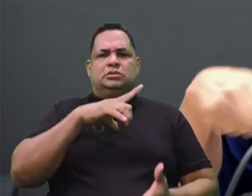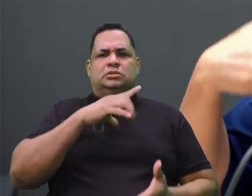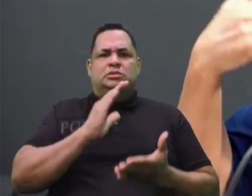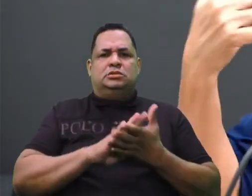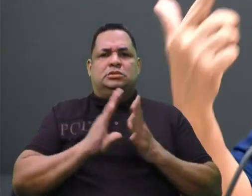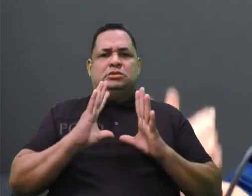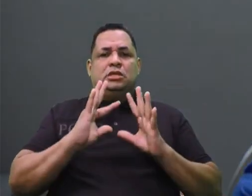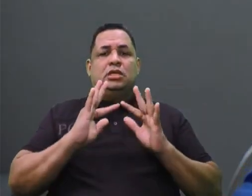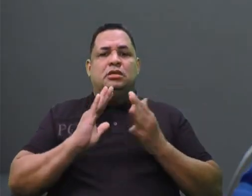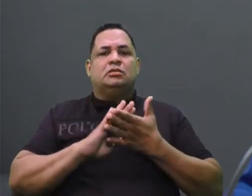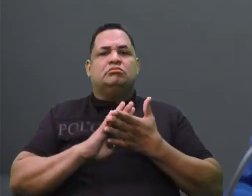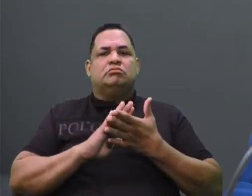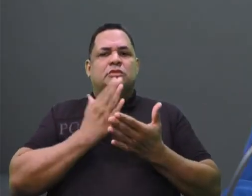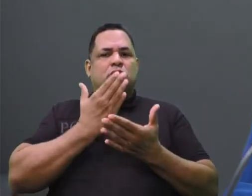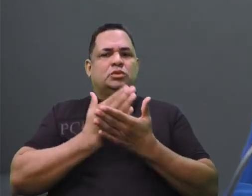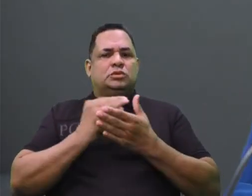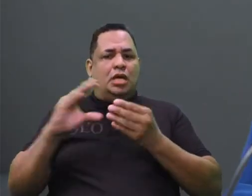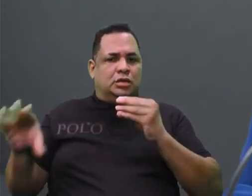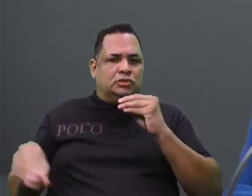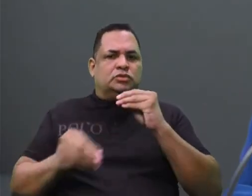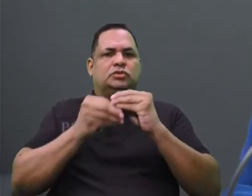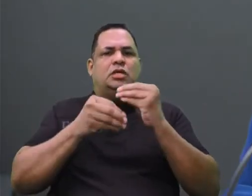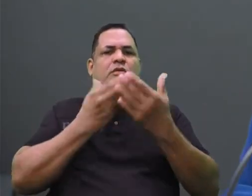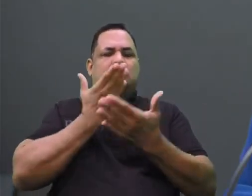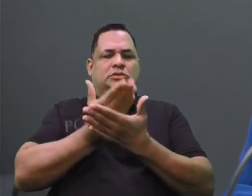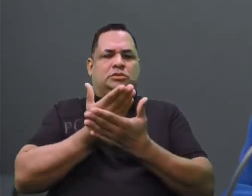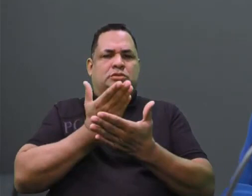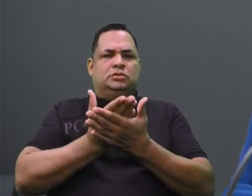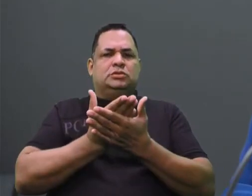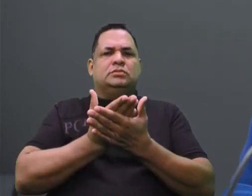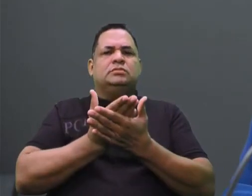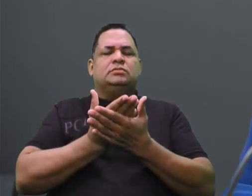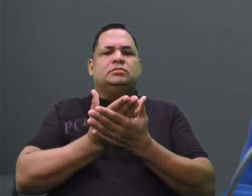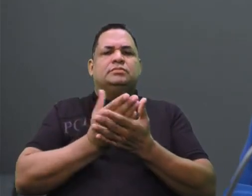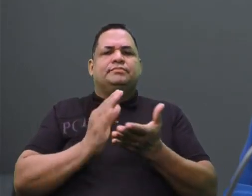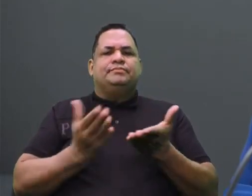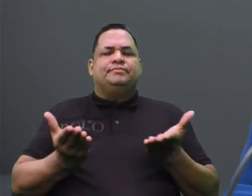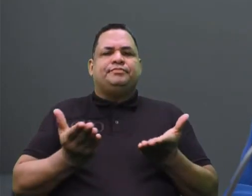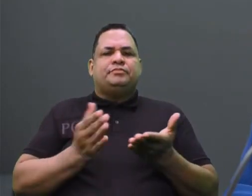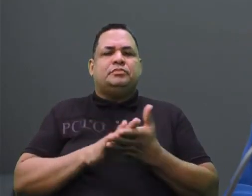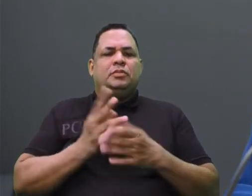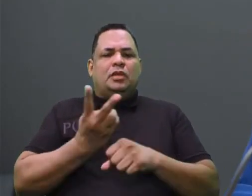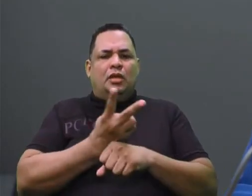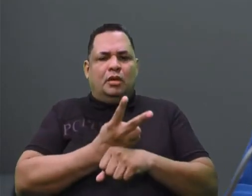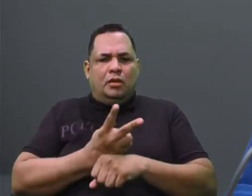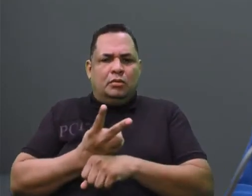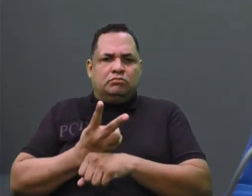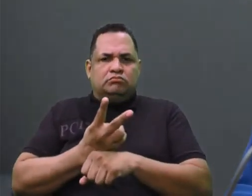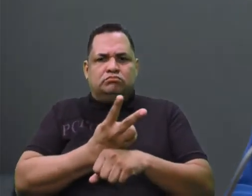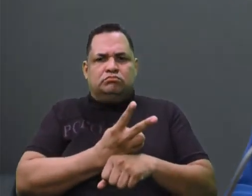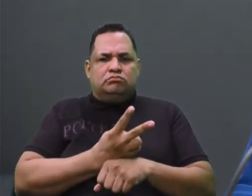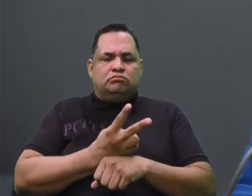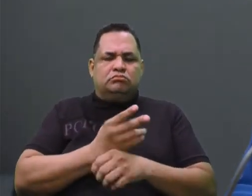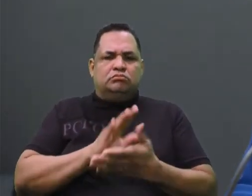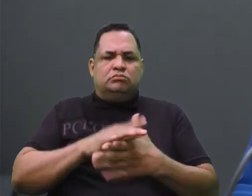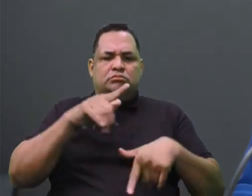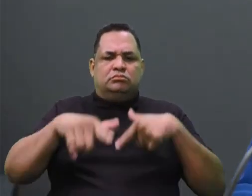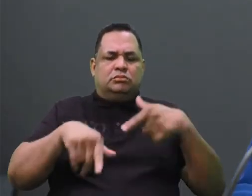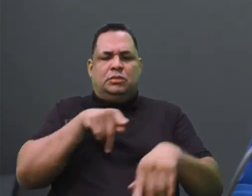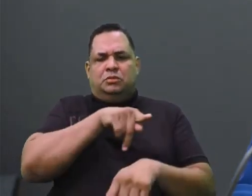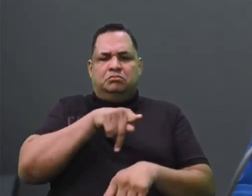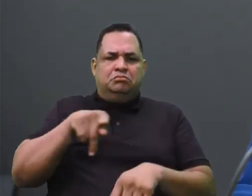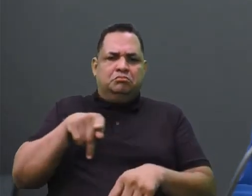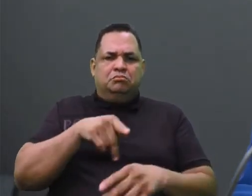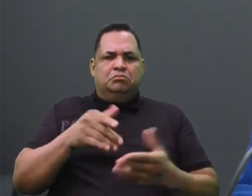que complementar. Então, fui em busca não de um trabalho como professora, assim como